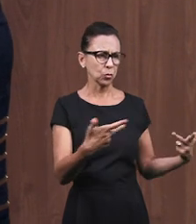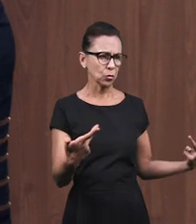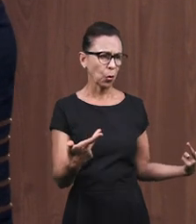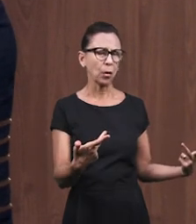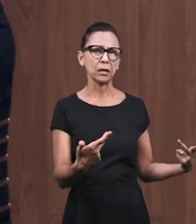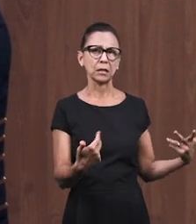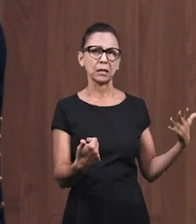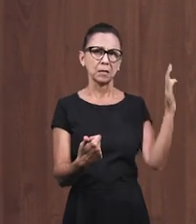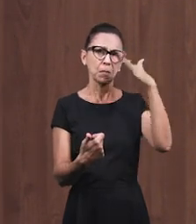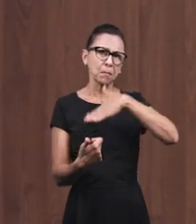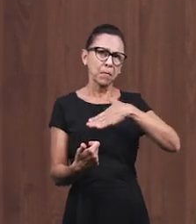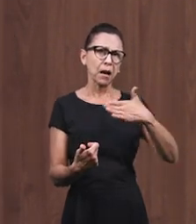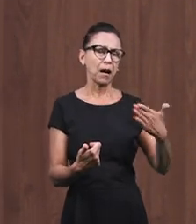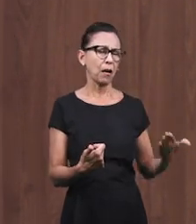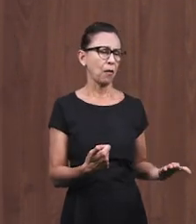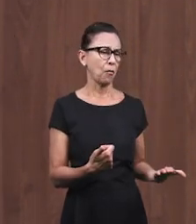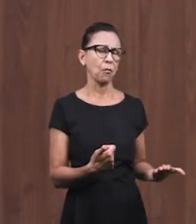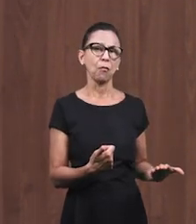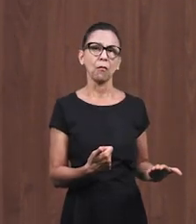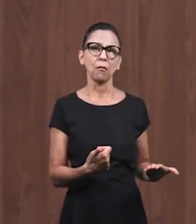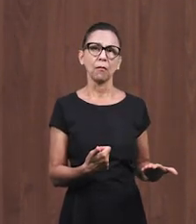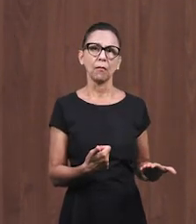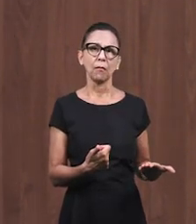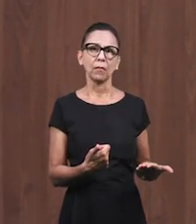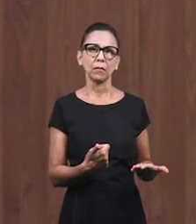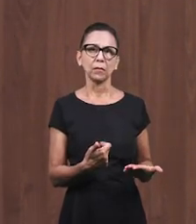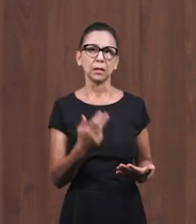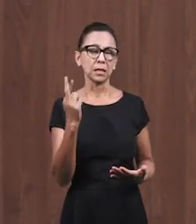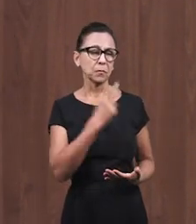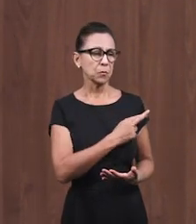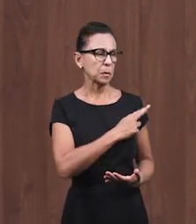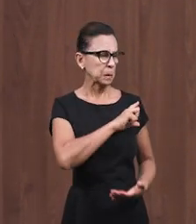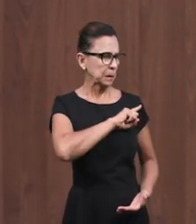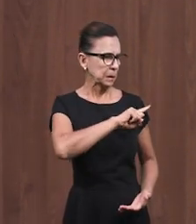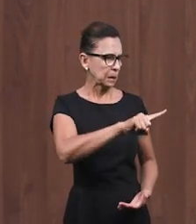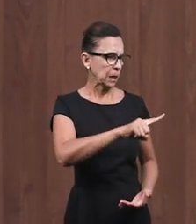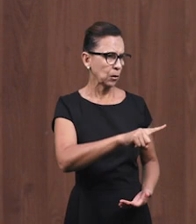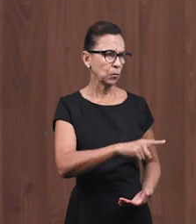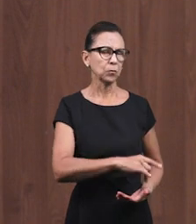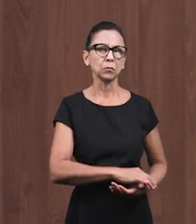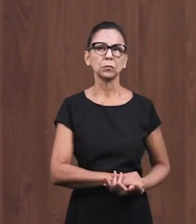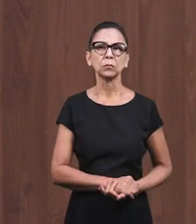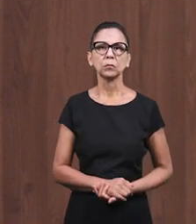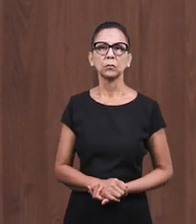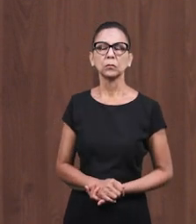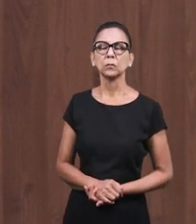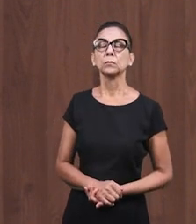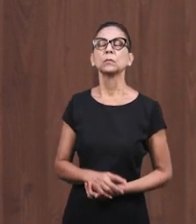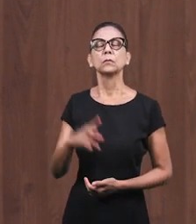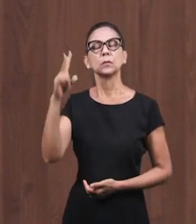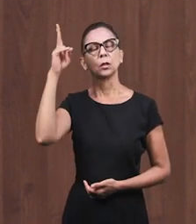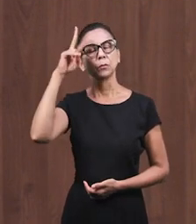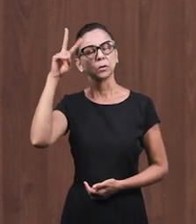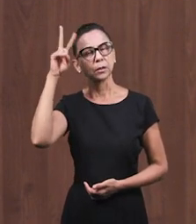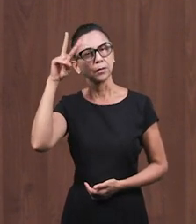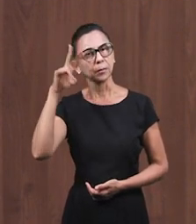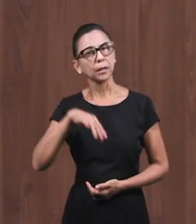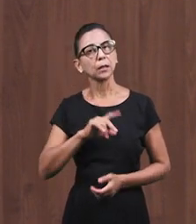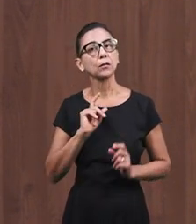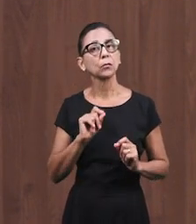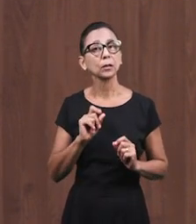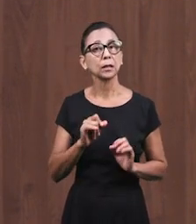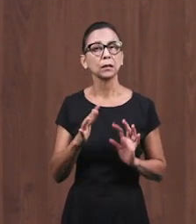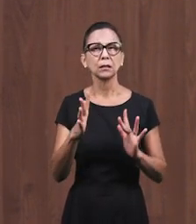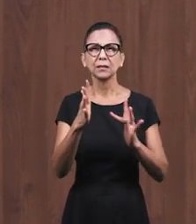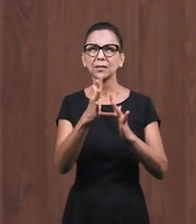Deus, valorizando a nossa salvação. Vamos lembrar, em todo o tempo, que Jesus pagou um